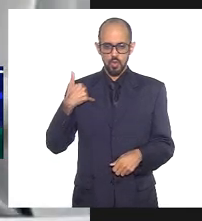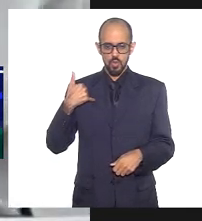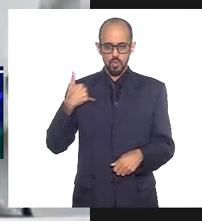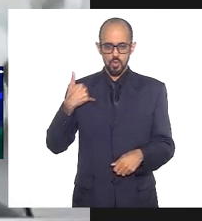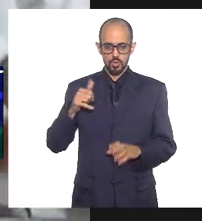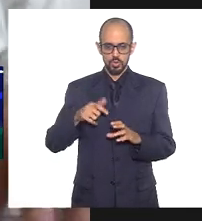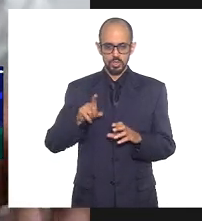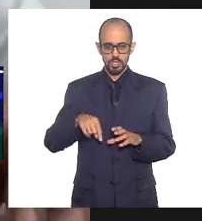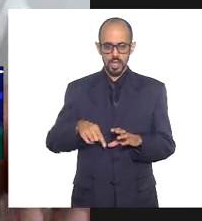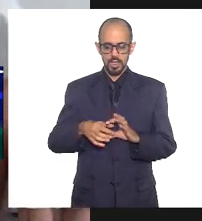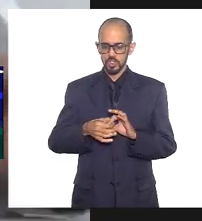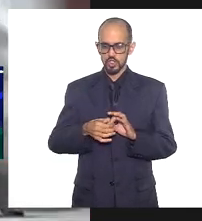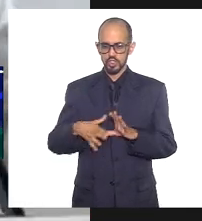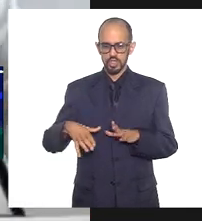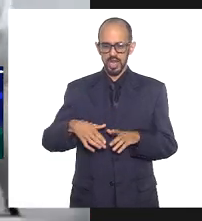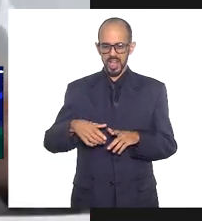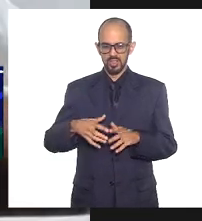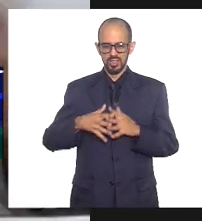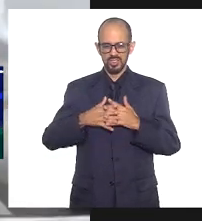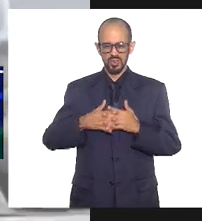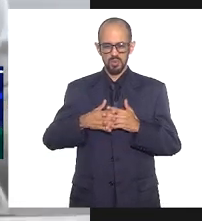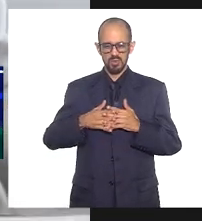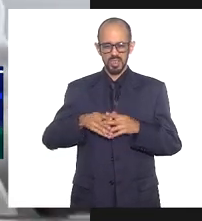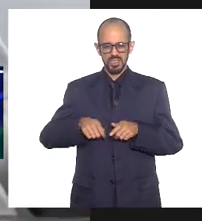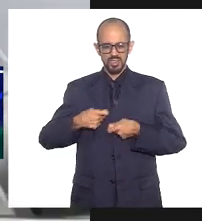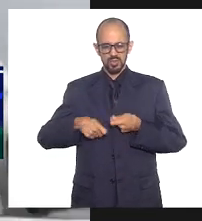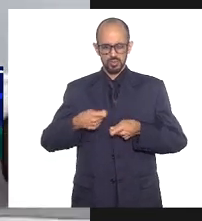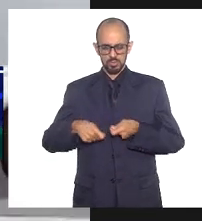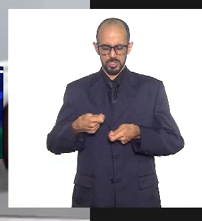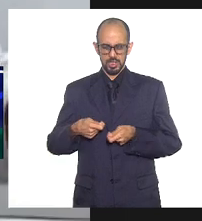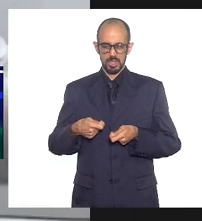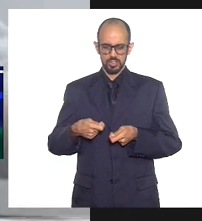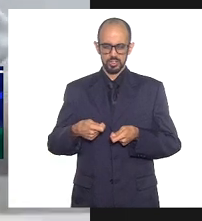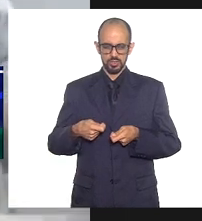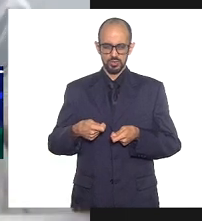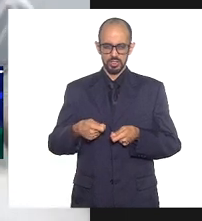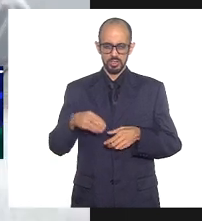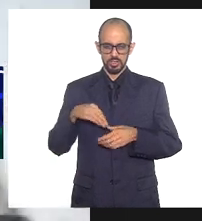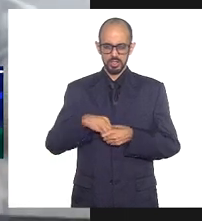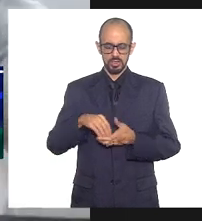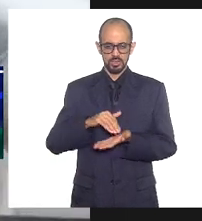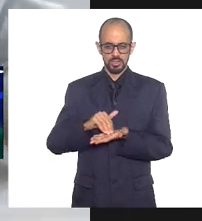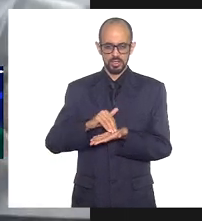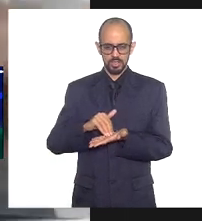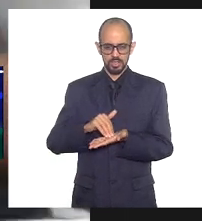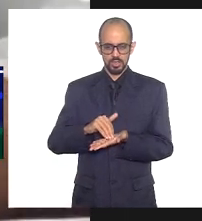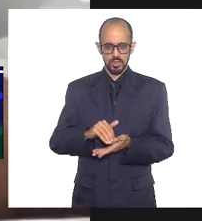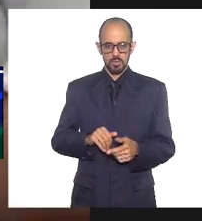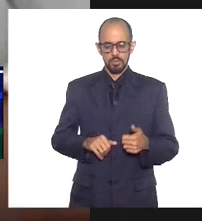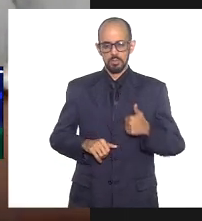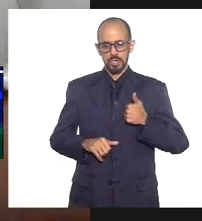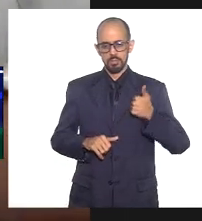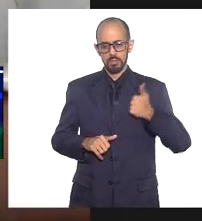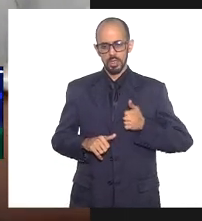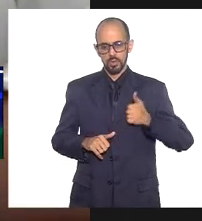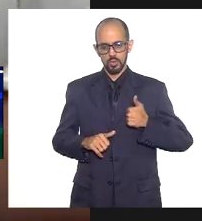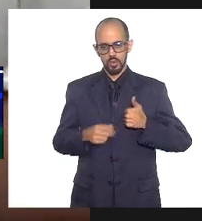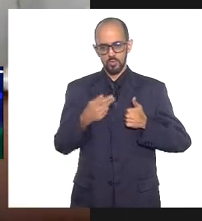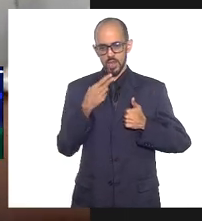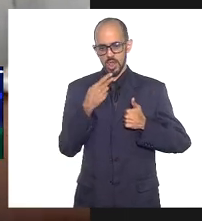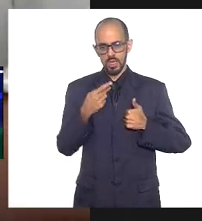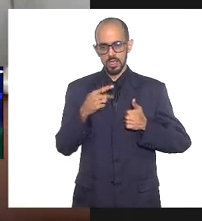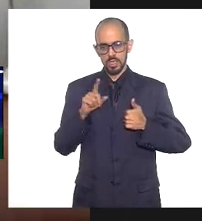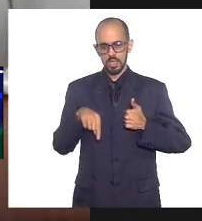desburocratizado na secretaria uma senhor presidente eu já disse aqui em relação a a